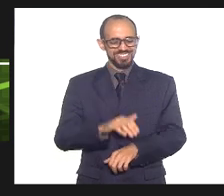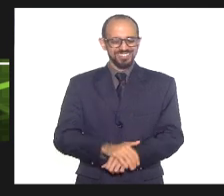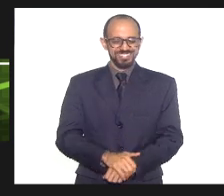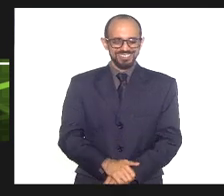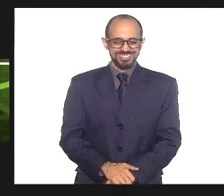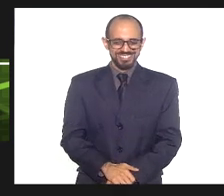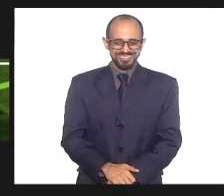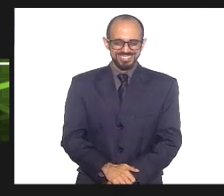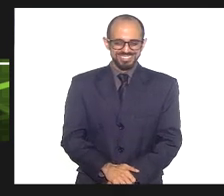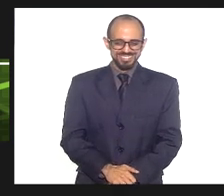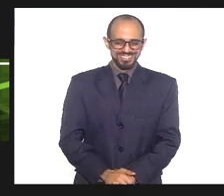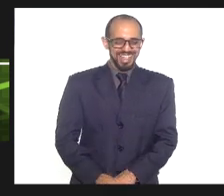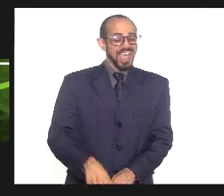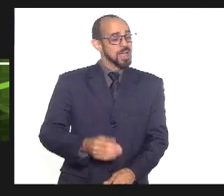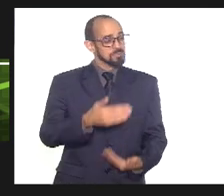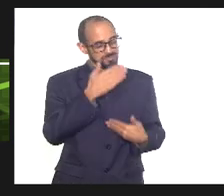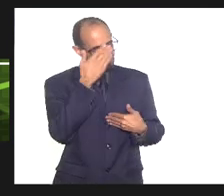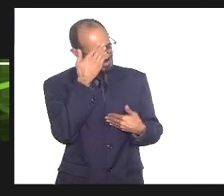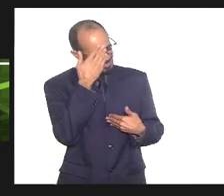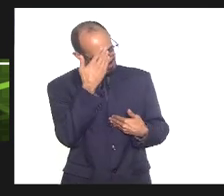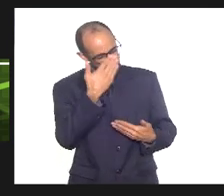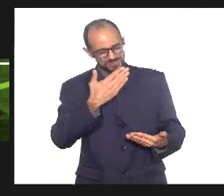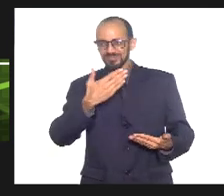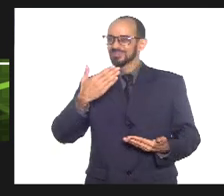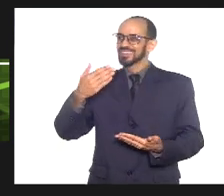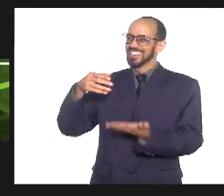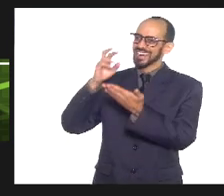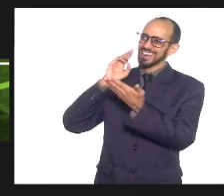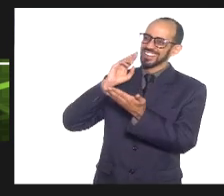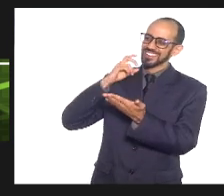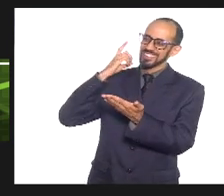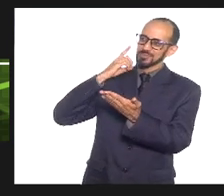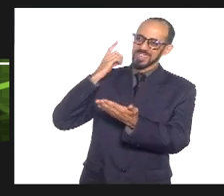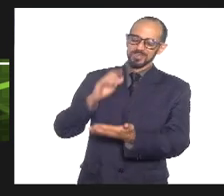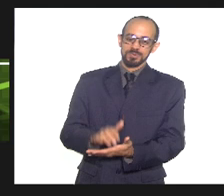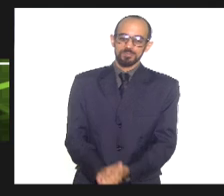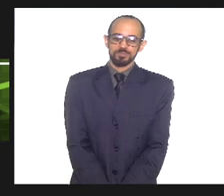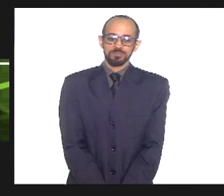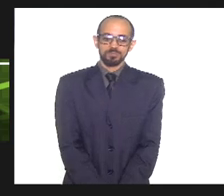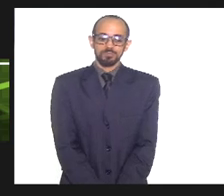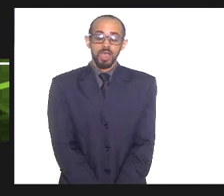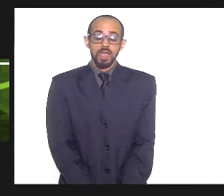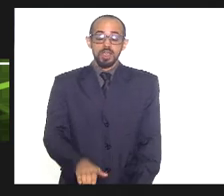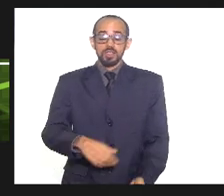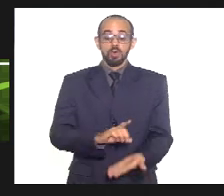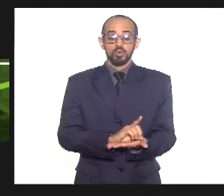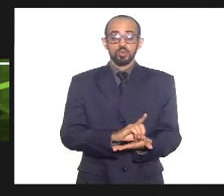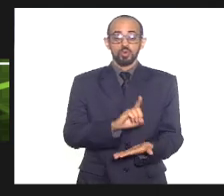Ah, ok, obrigado. Mas, doutor Ulisses,